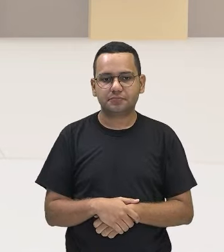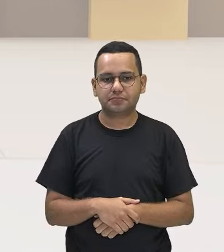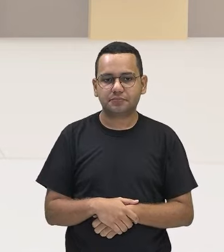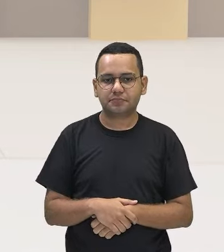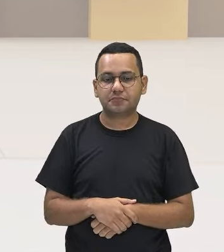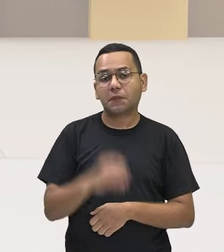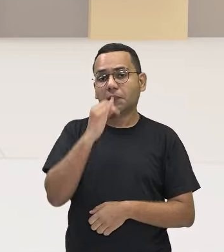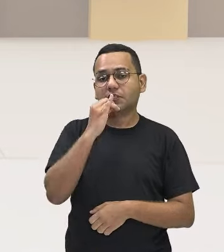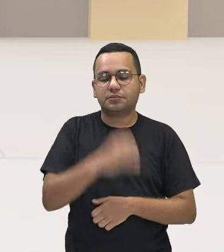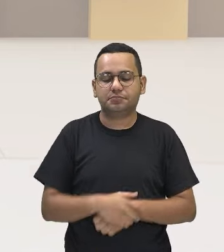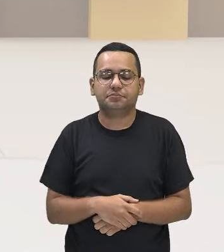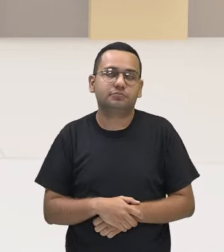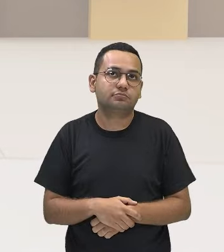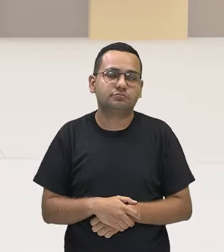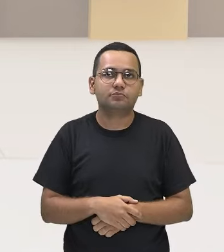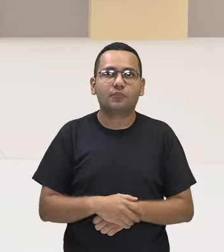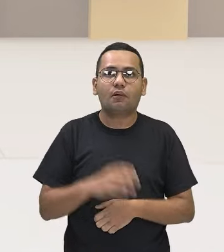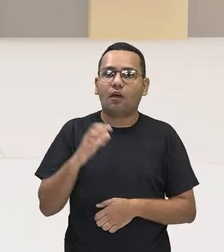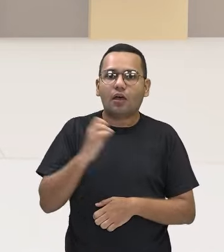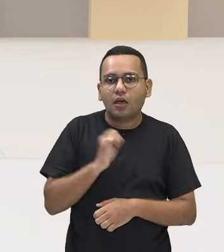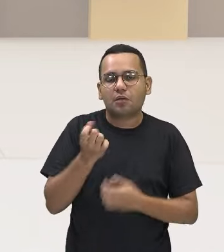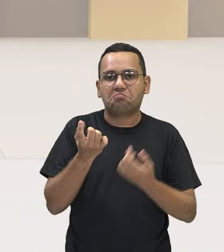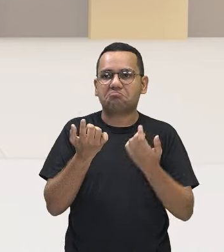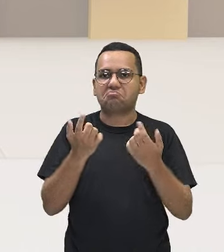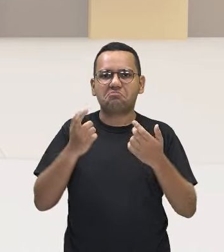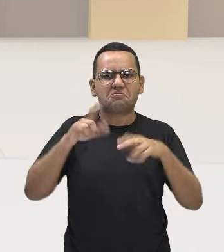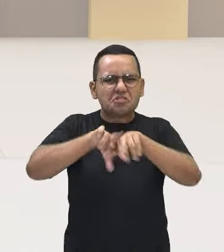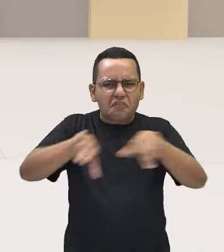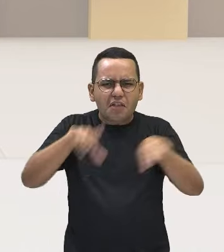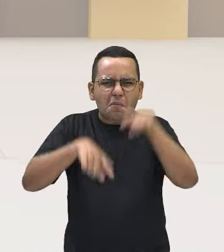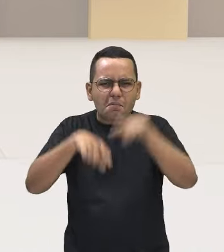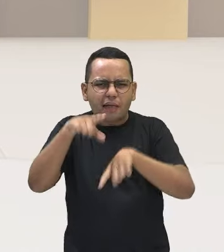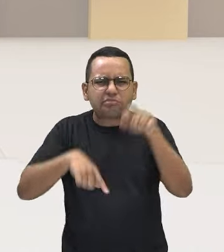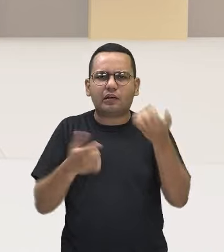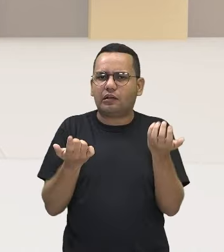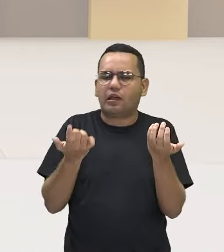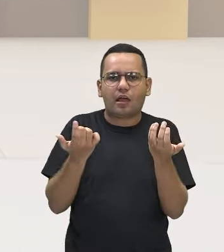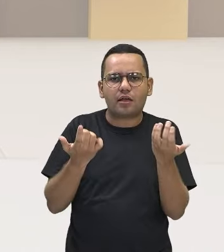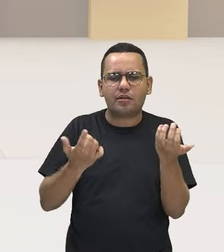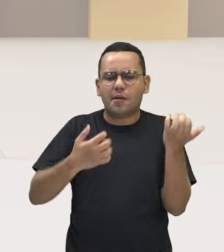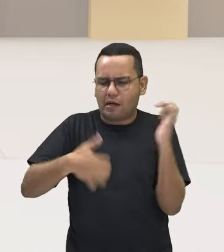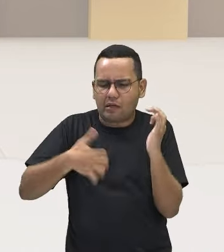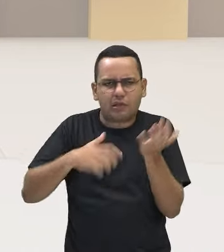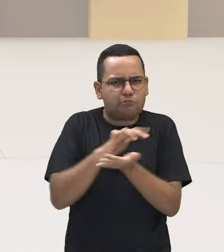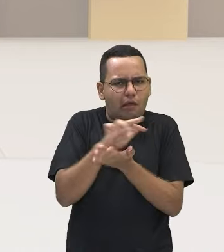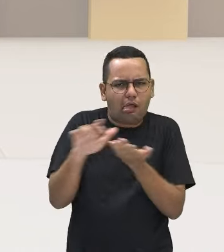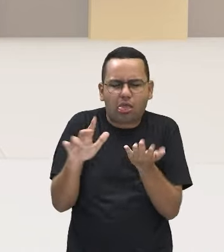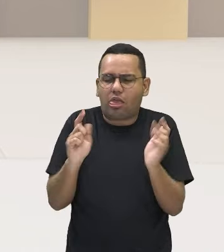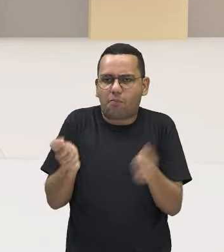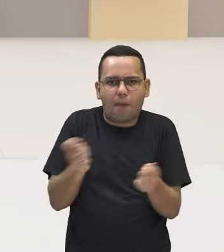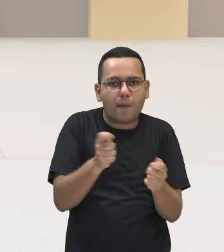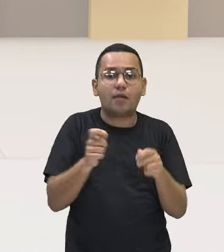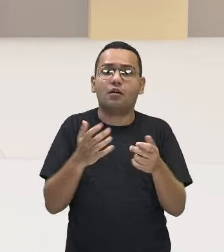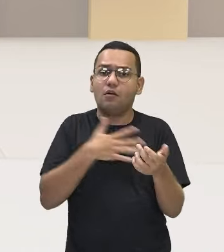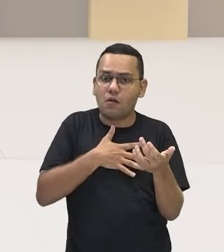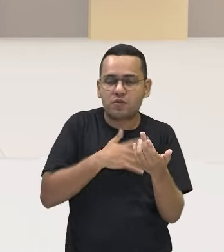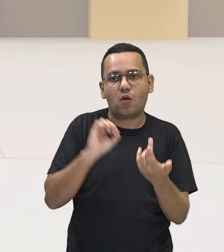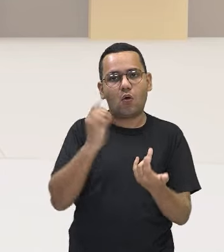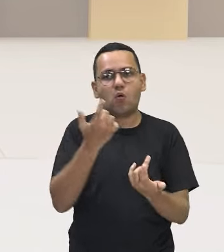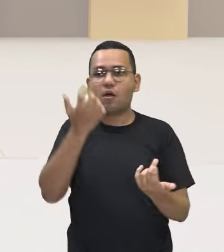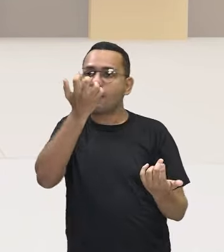tocar instrumentos musicais. Ou não, gosto muito de cantar. Vai que a gente tem cantor, né? Tem. Gosto muito de cantar. Certeza. Então, tá bom.